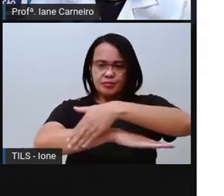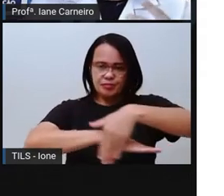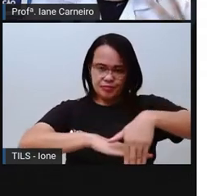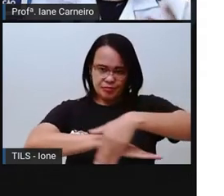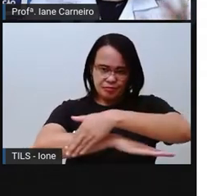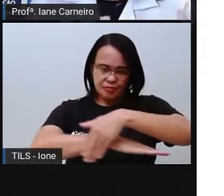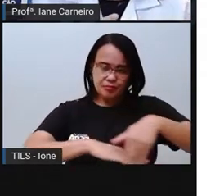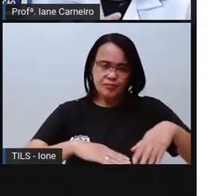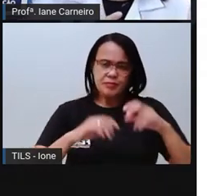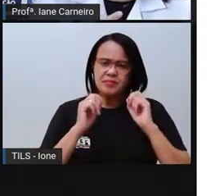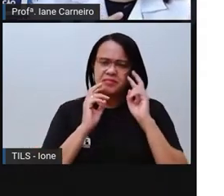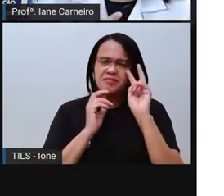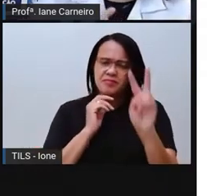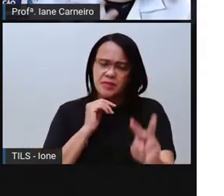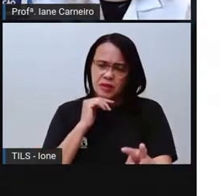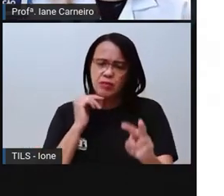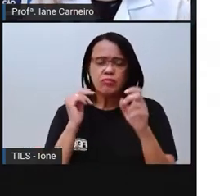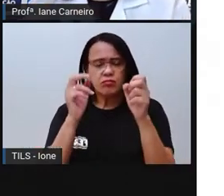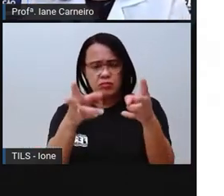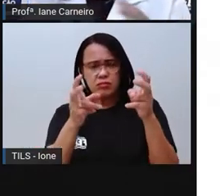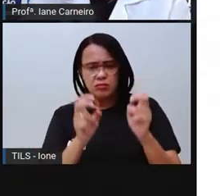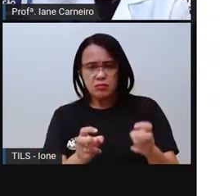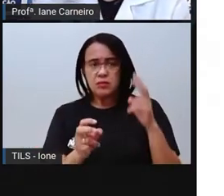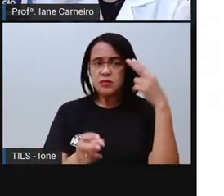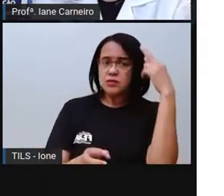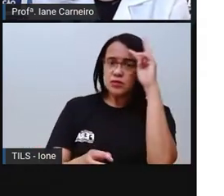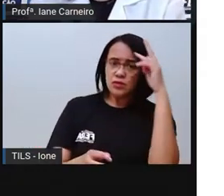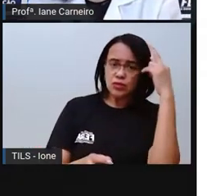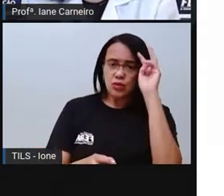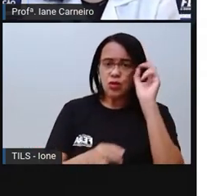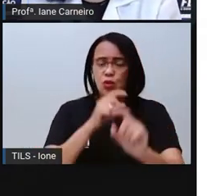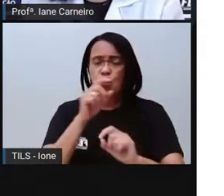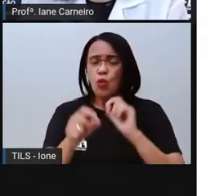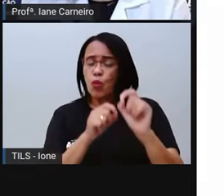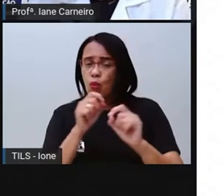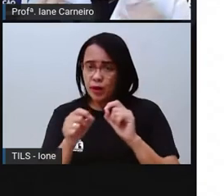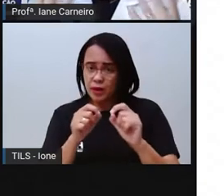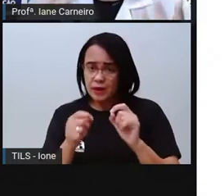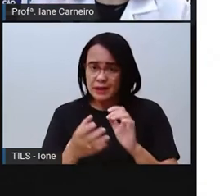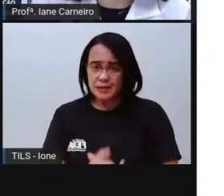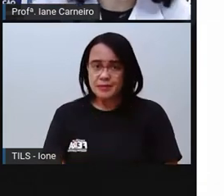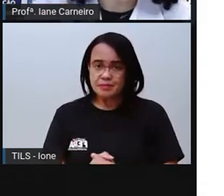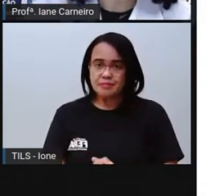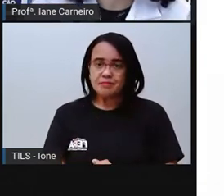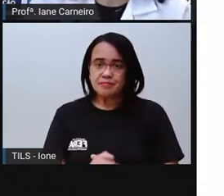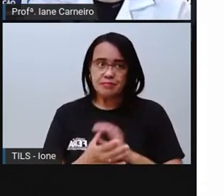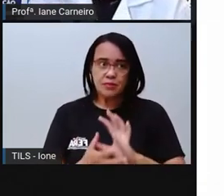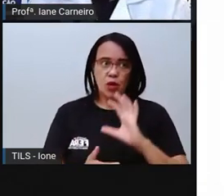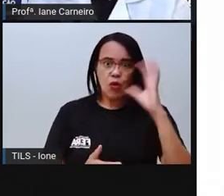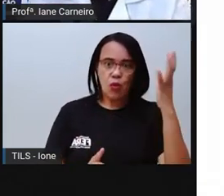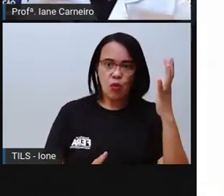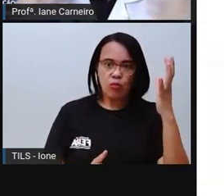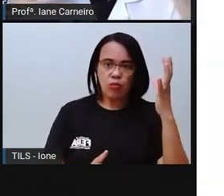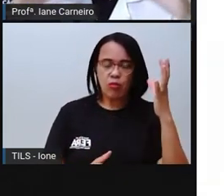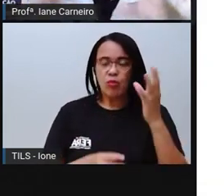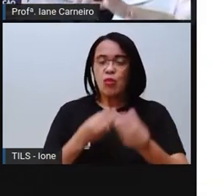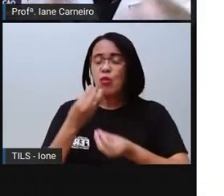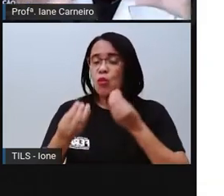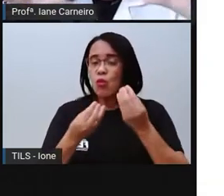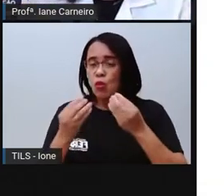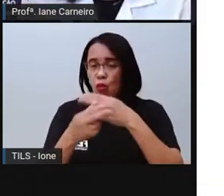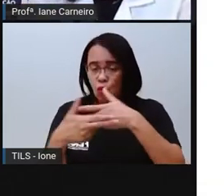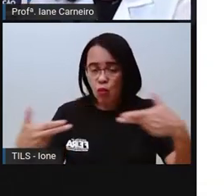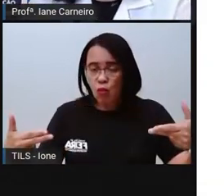gente observou lá na história algumas situações que acontecem nessa rua, né, algumas